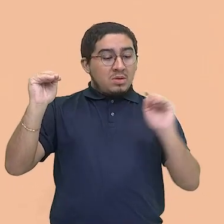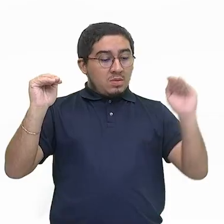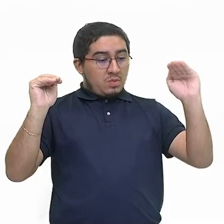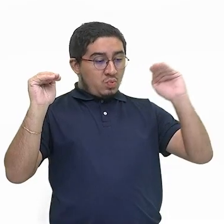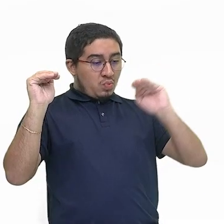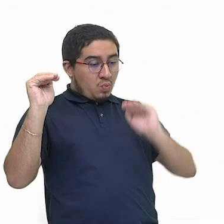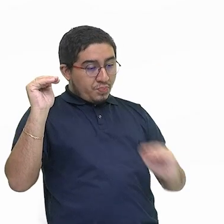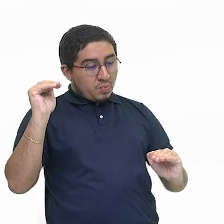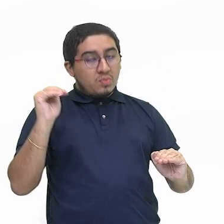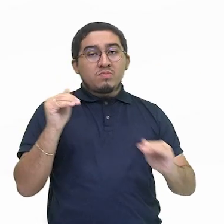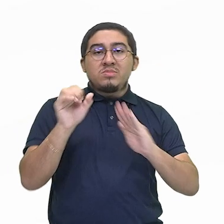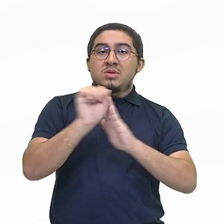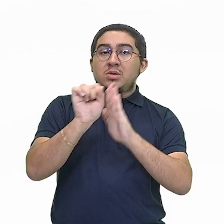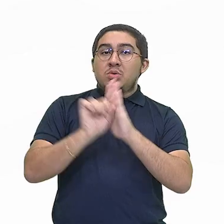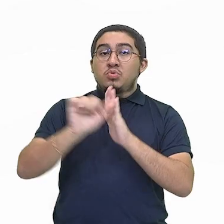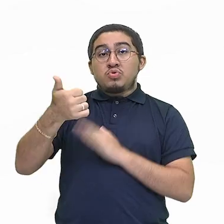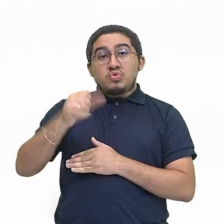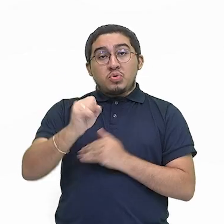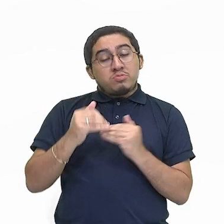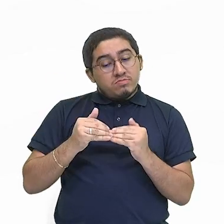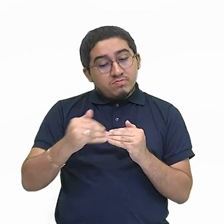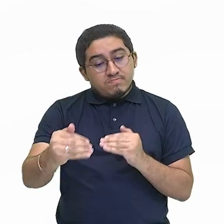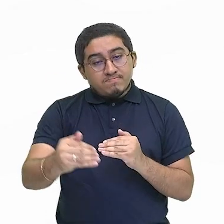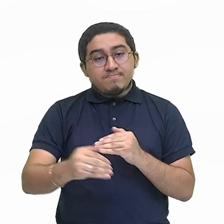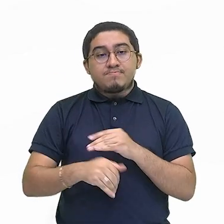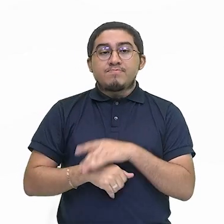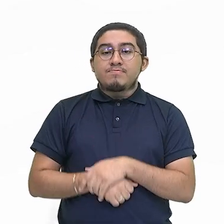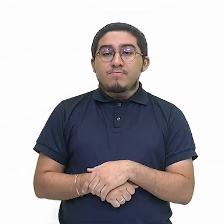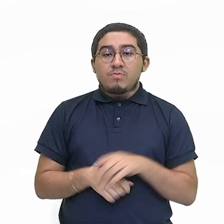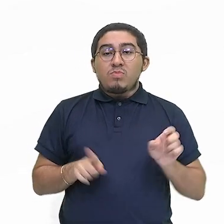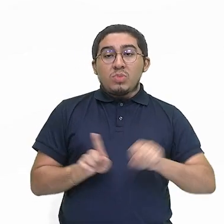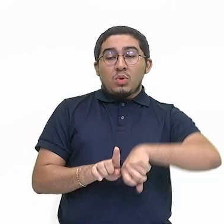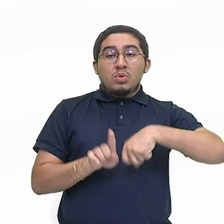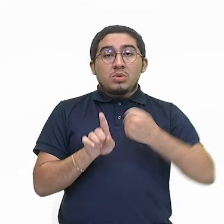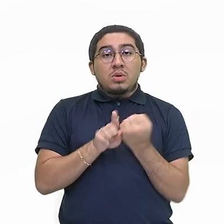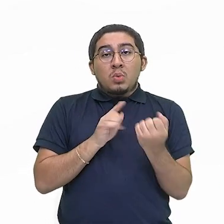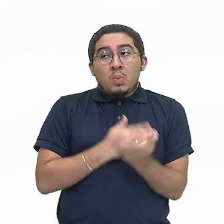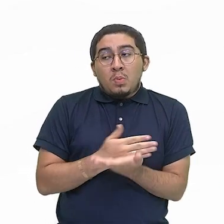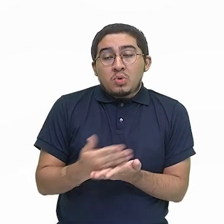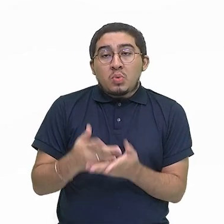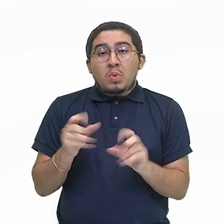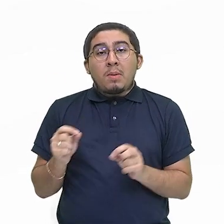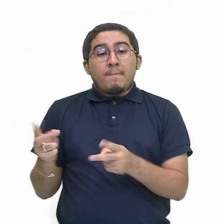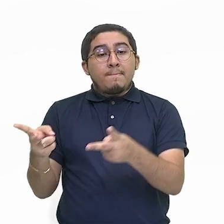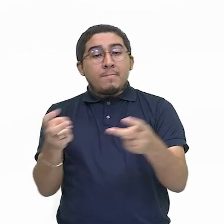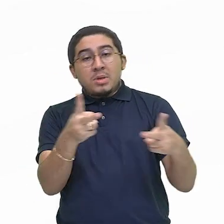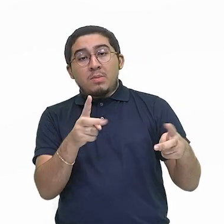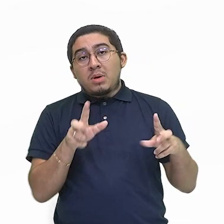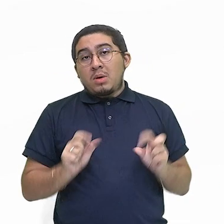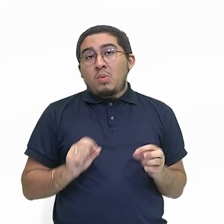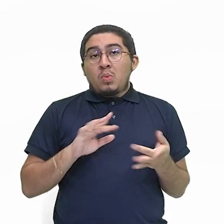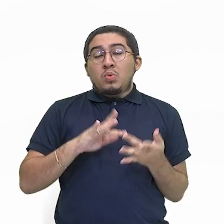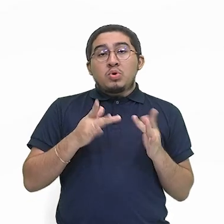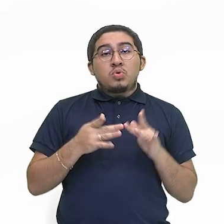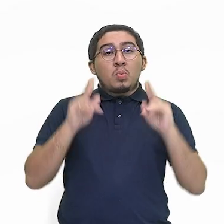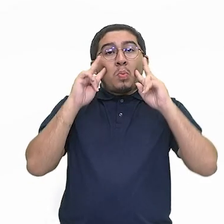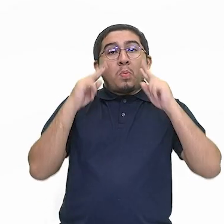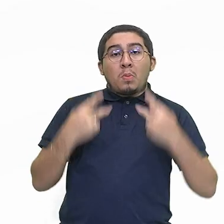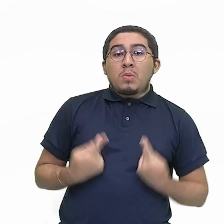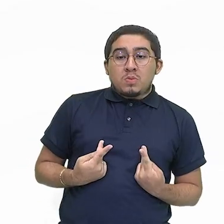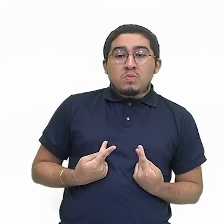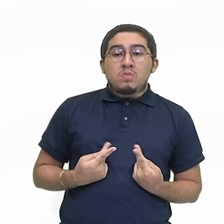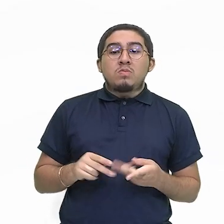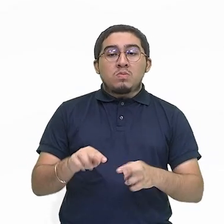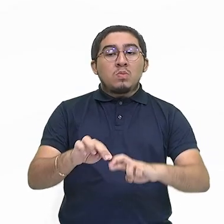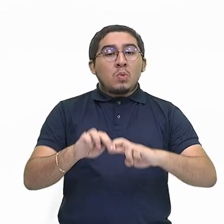vejam lá. As sociedades, a partir daí, elas passaram a ser vistas como uma realidade humana, né? E,